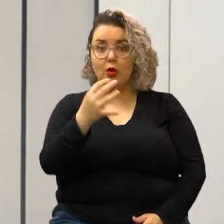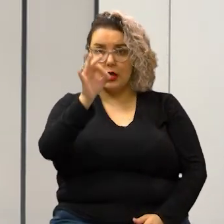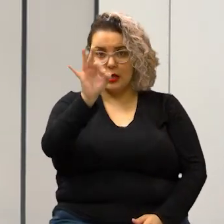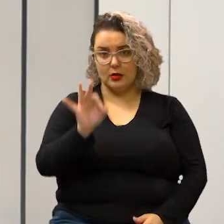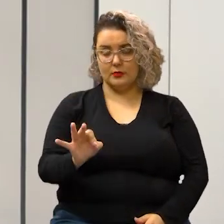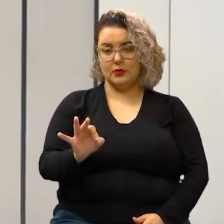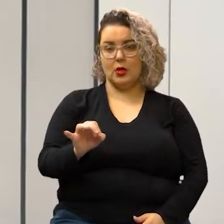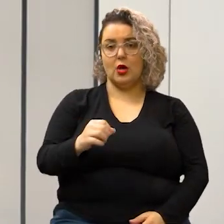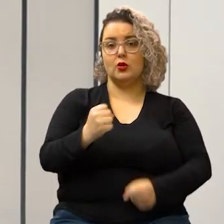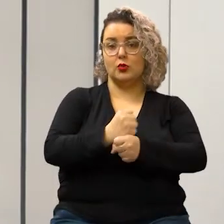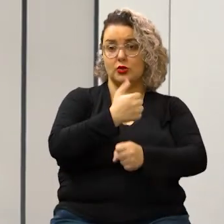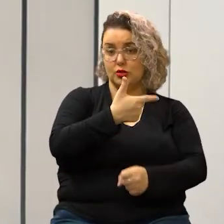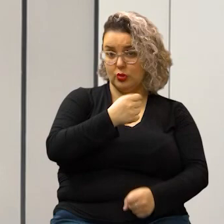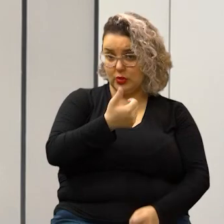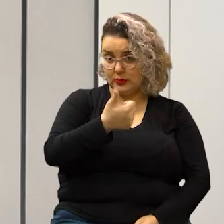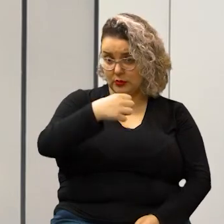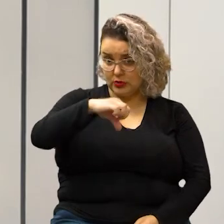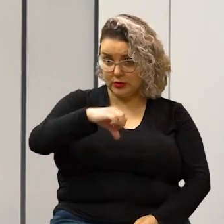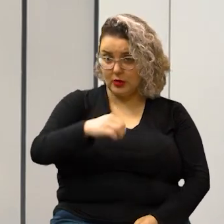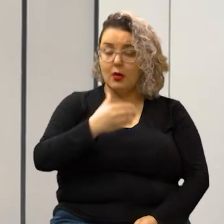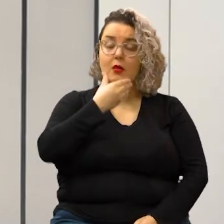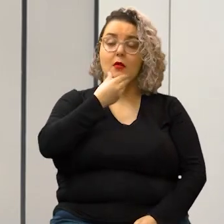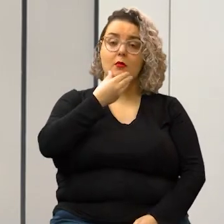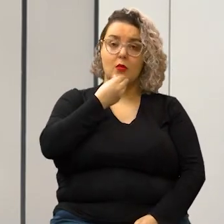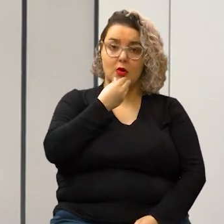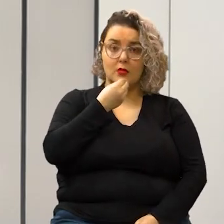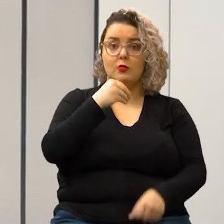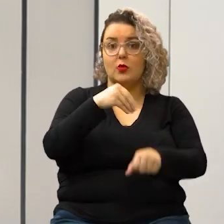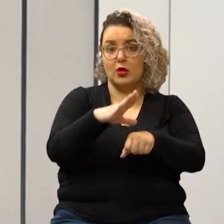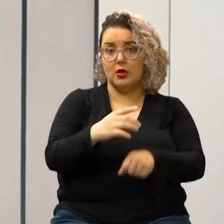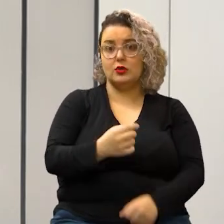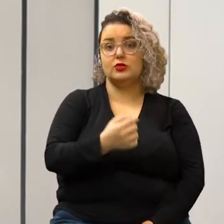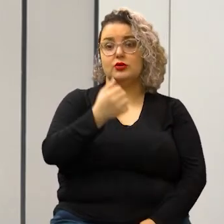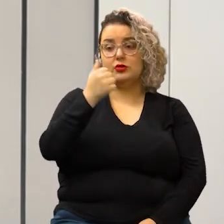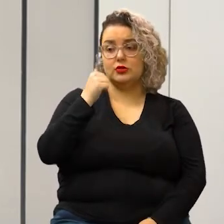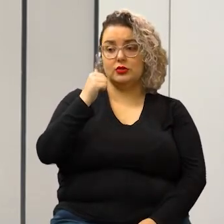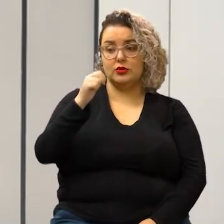67,4% em 2019. Para os meninos, o indicador foi de